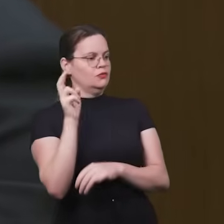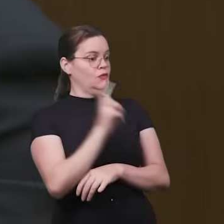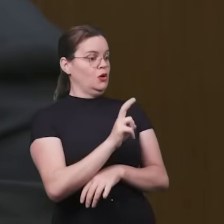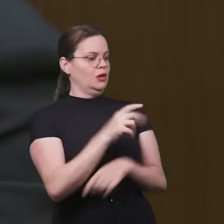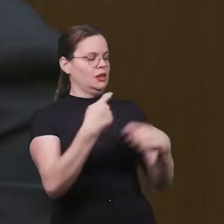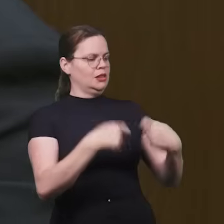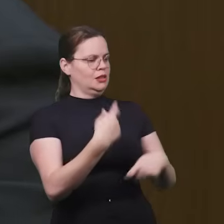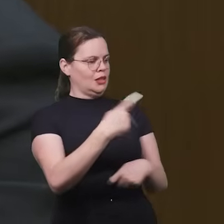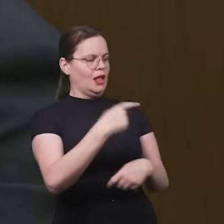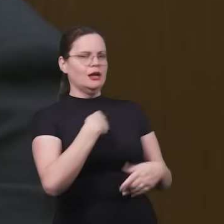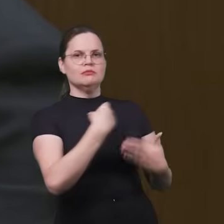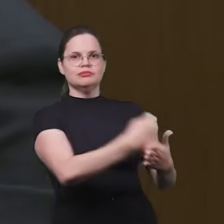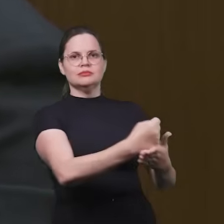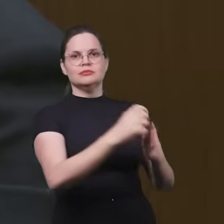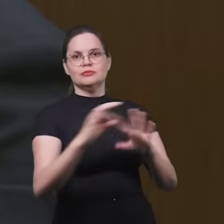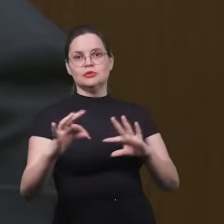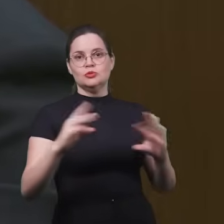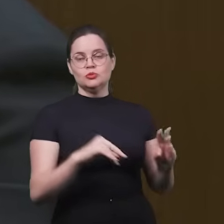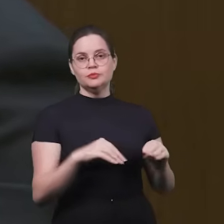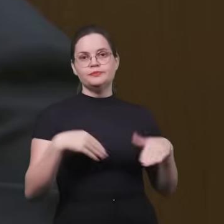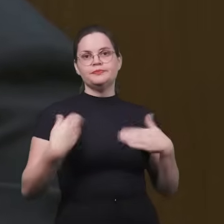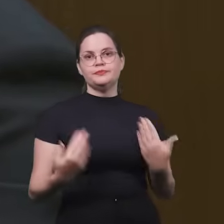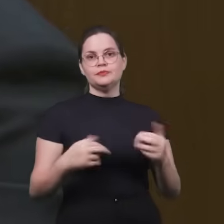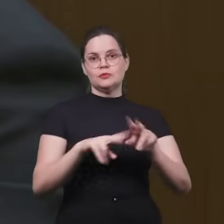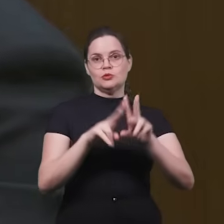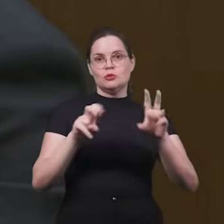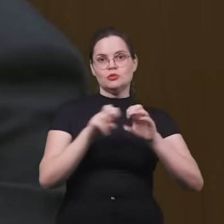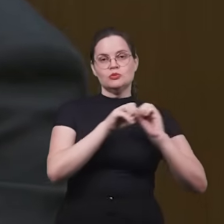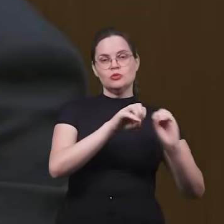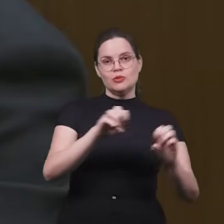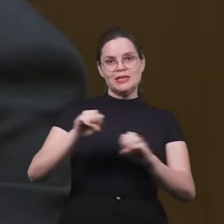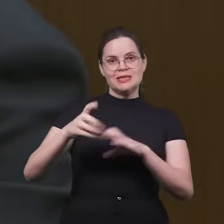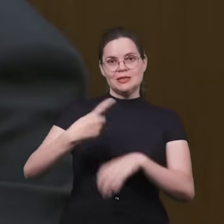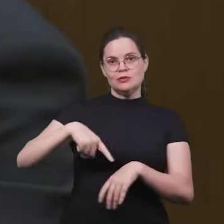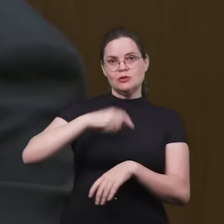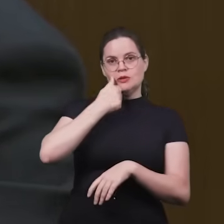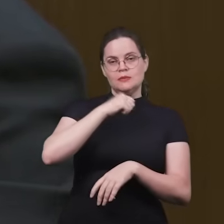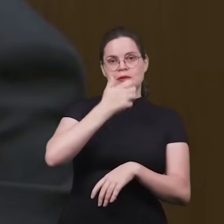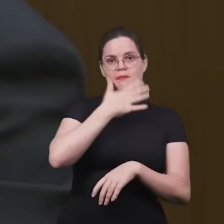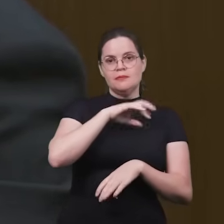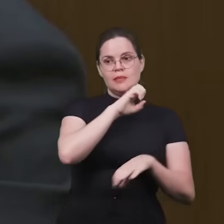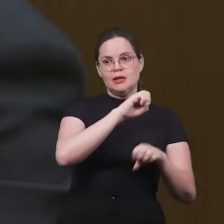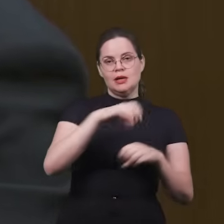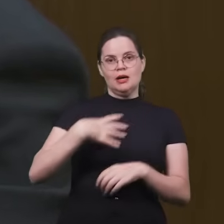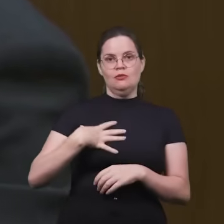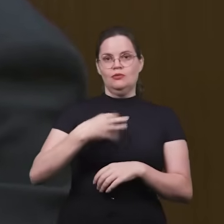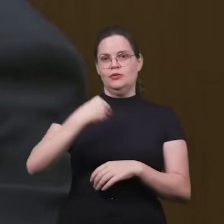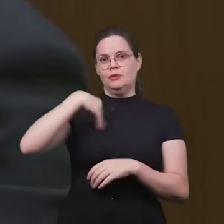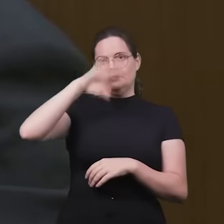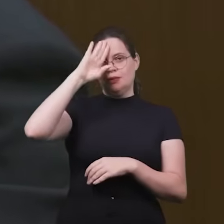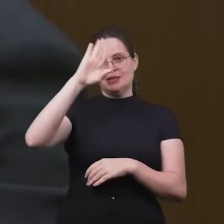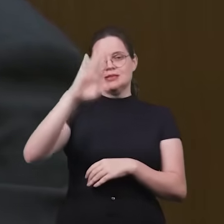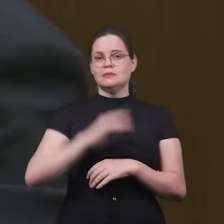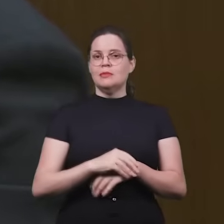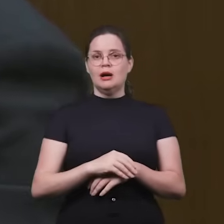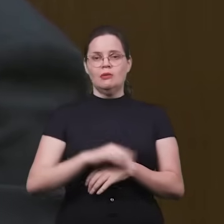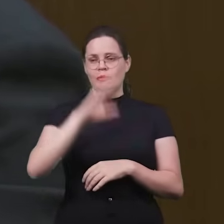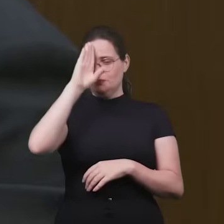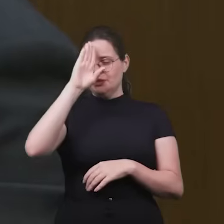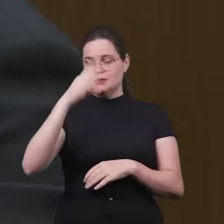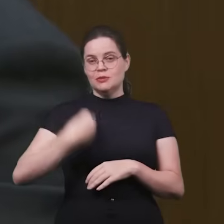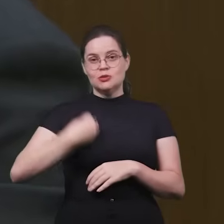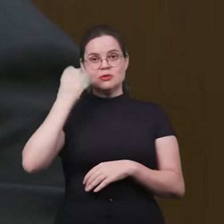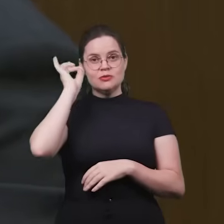a necessidade. Ou seja, o legado espiritual que os pais deixam para os filhos é o principal legado que você pode